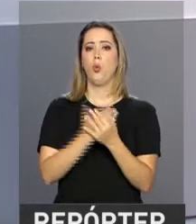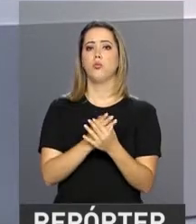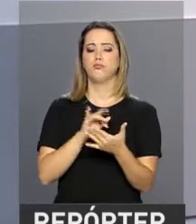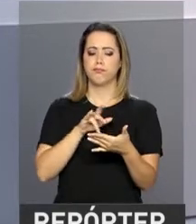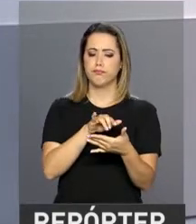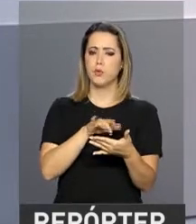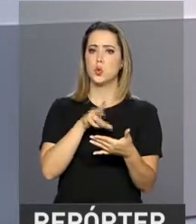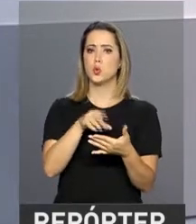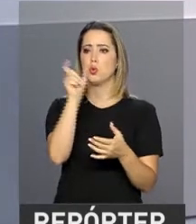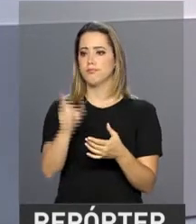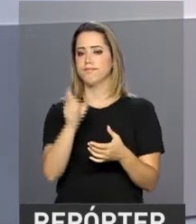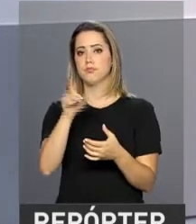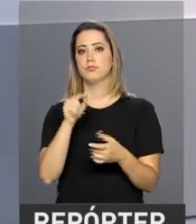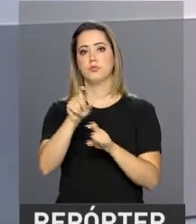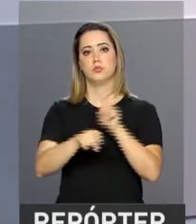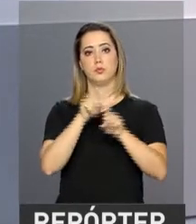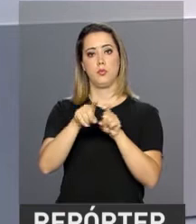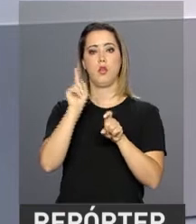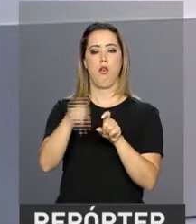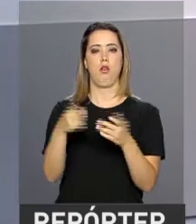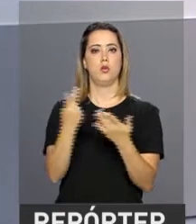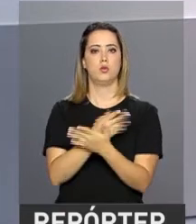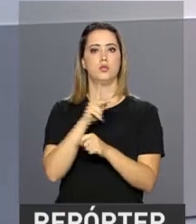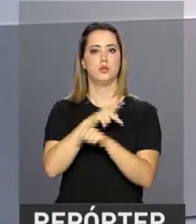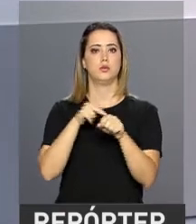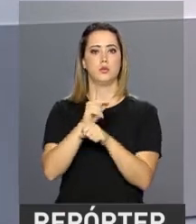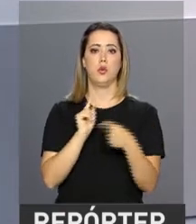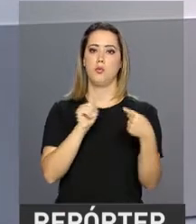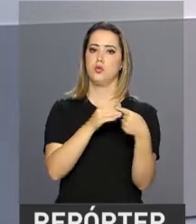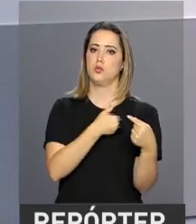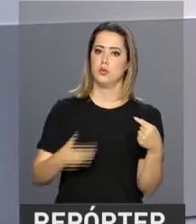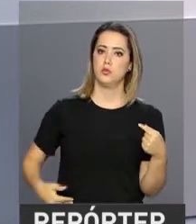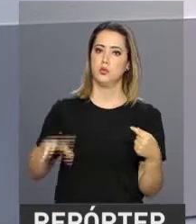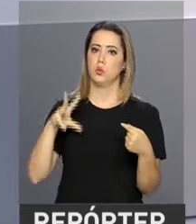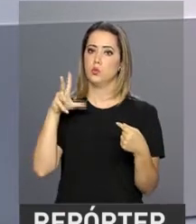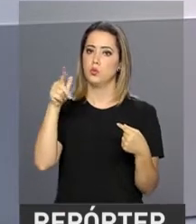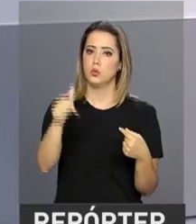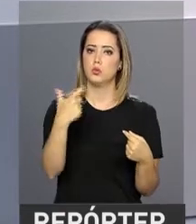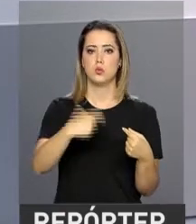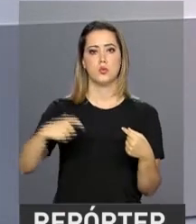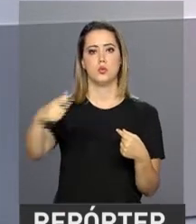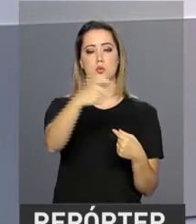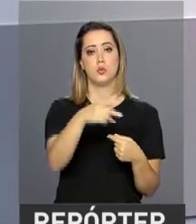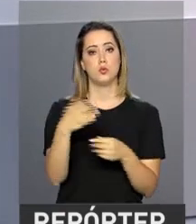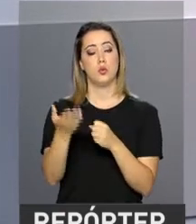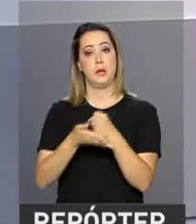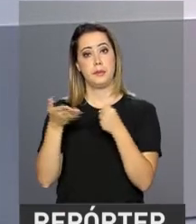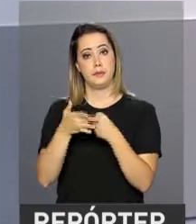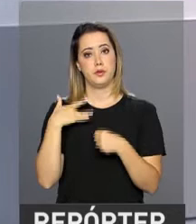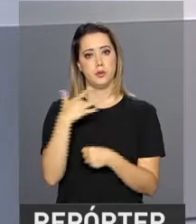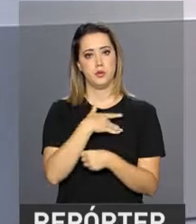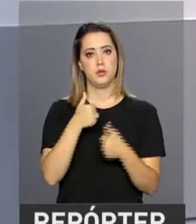já é uma realidade em várias unidades de atendimento pelo país ea meta do governo é que todos os centros básicos